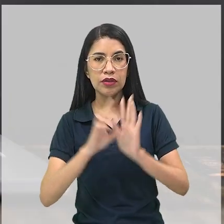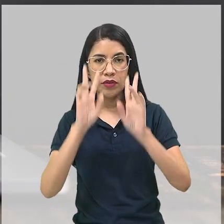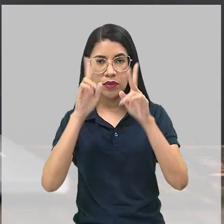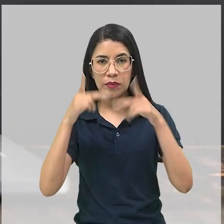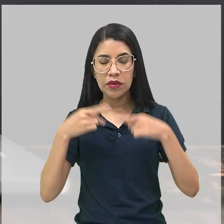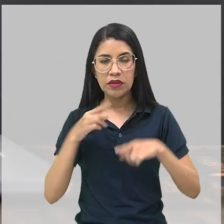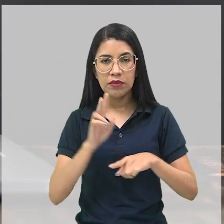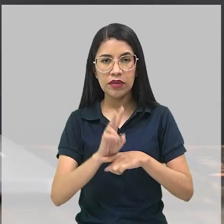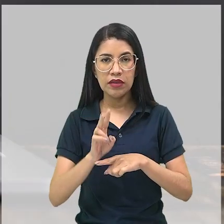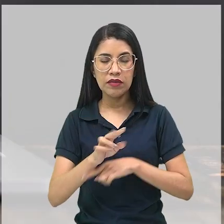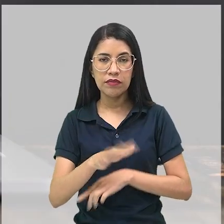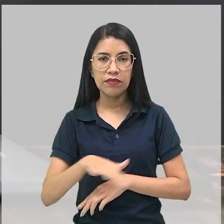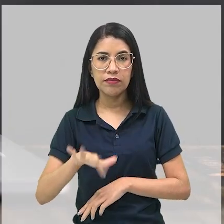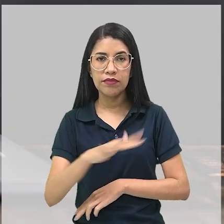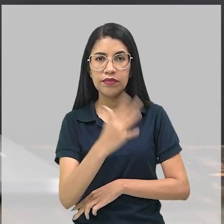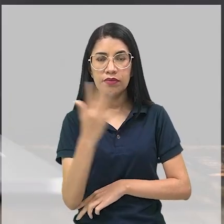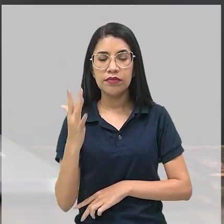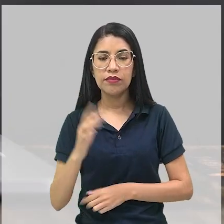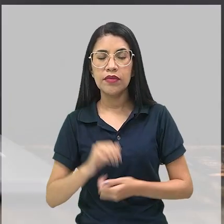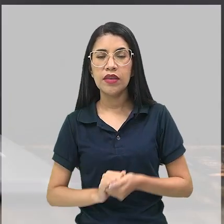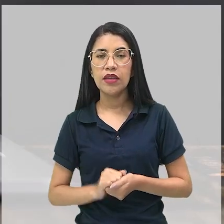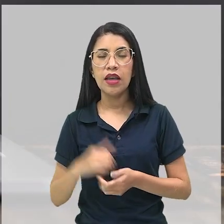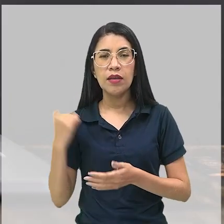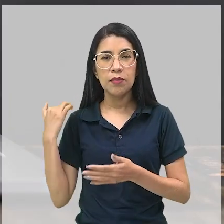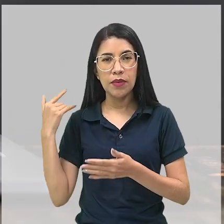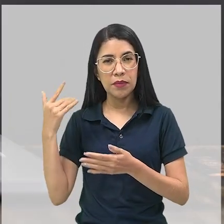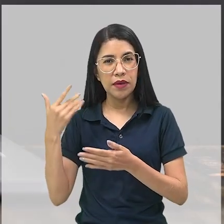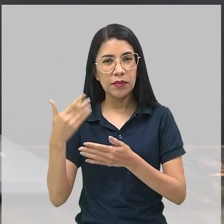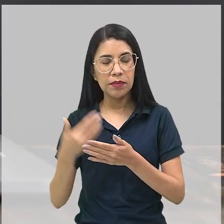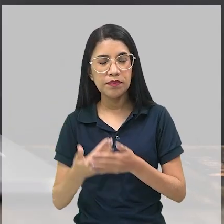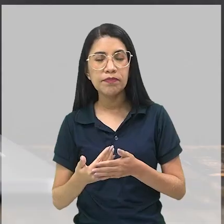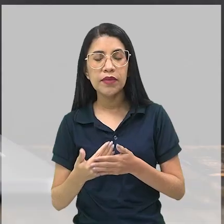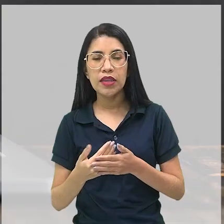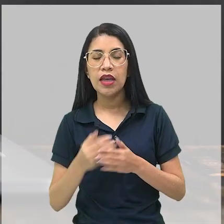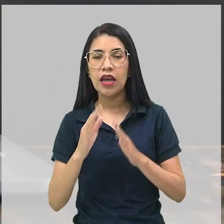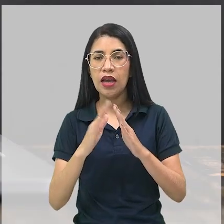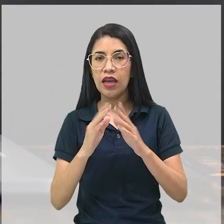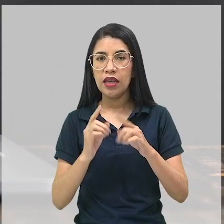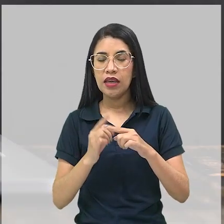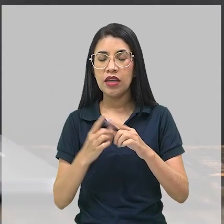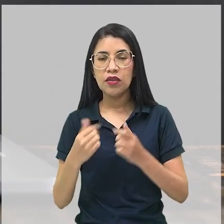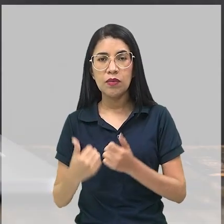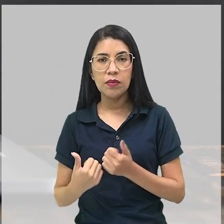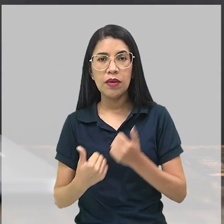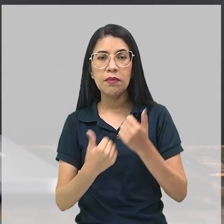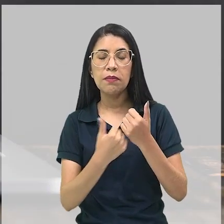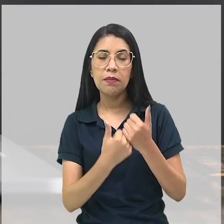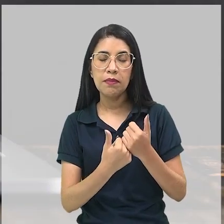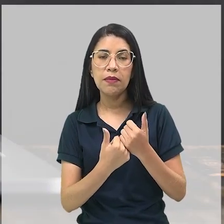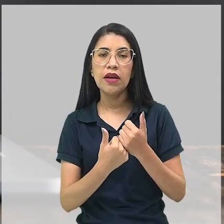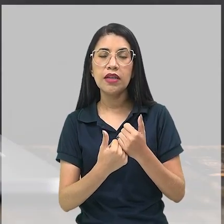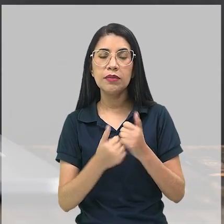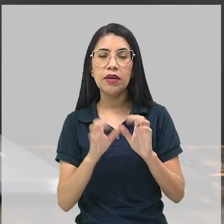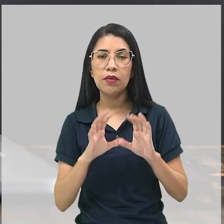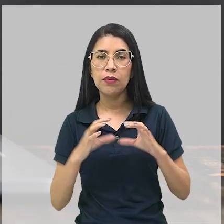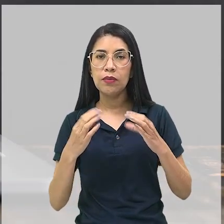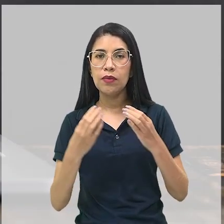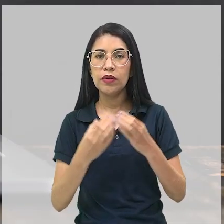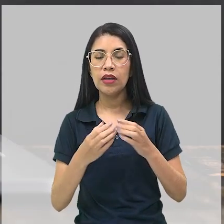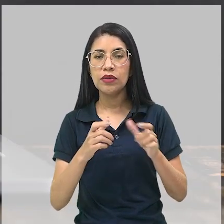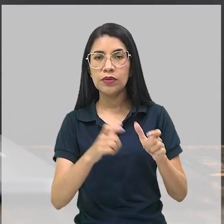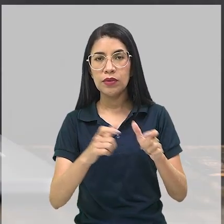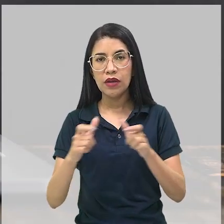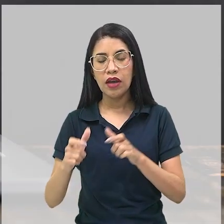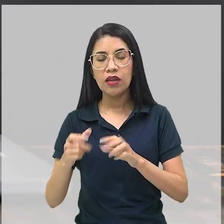preservação ambiental. Ao longo das décadas, a Igreja tem sido um pilar de apoio às comunidades locais,